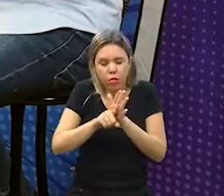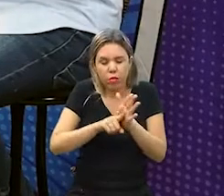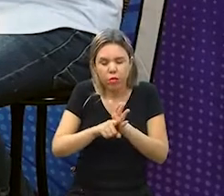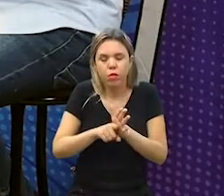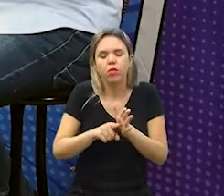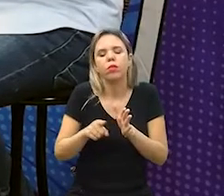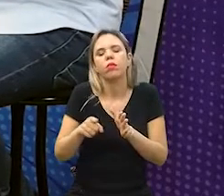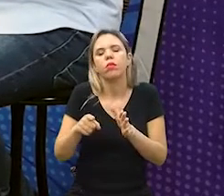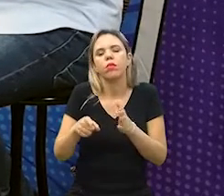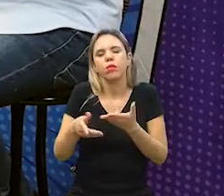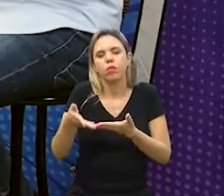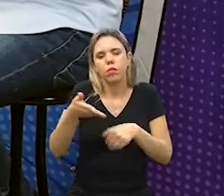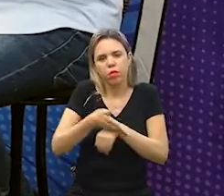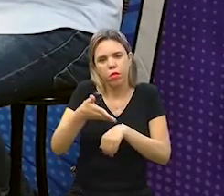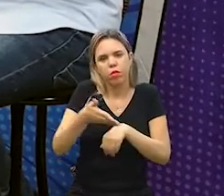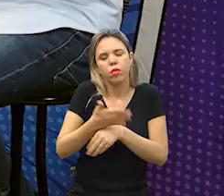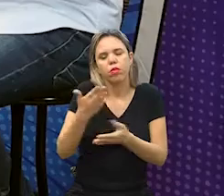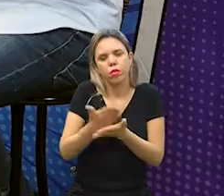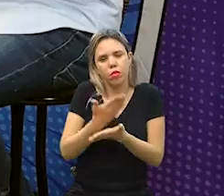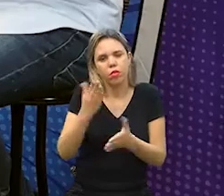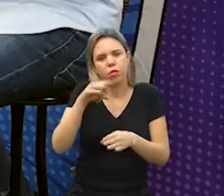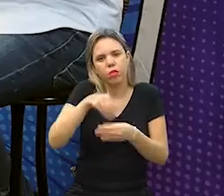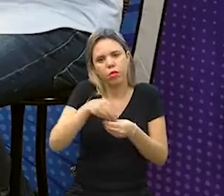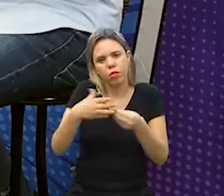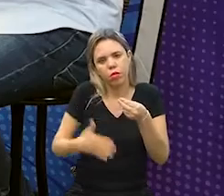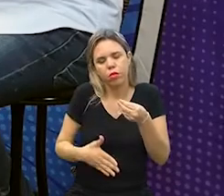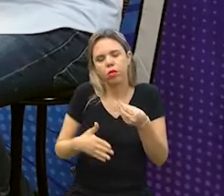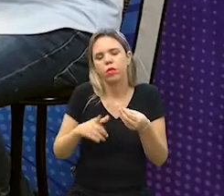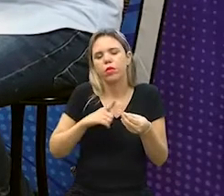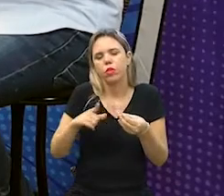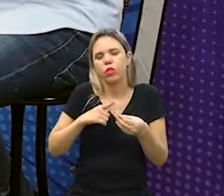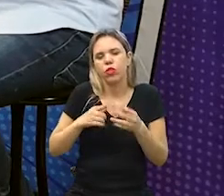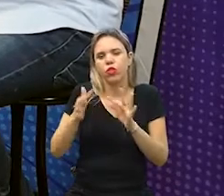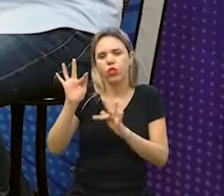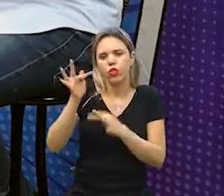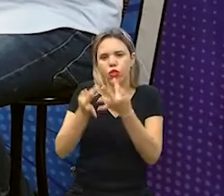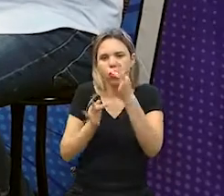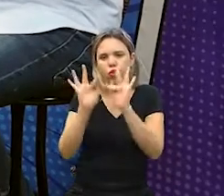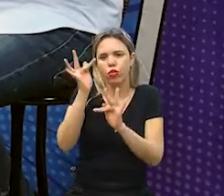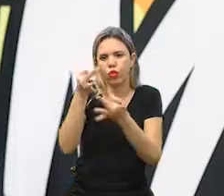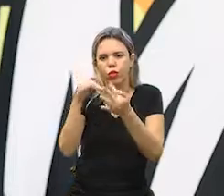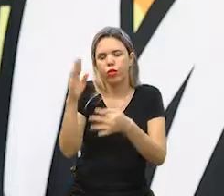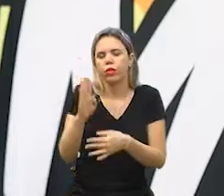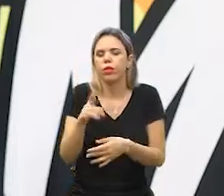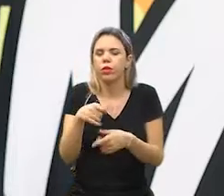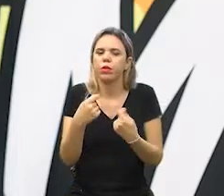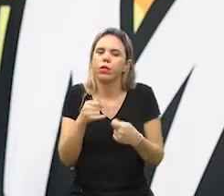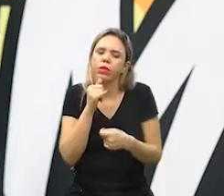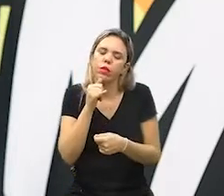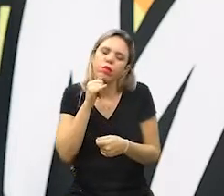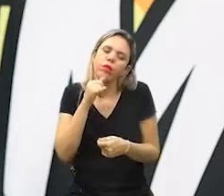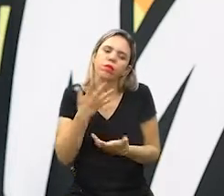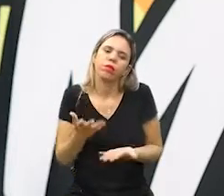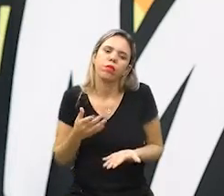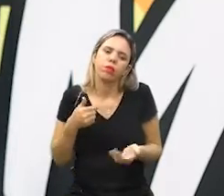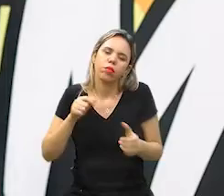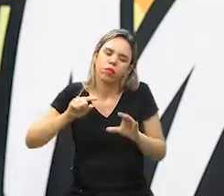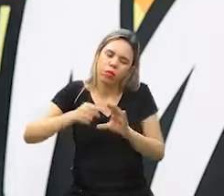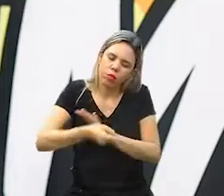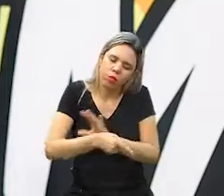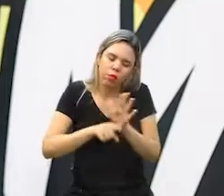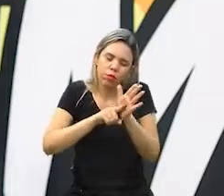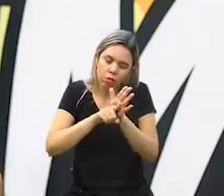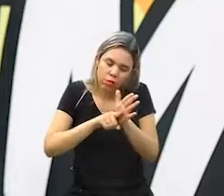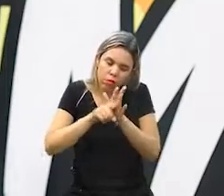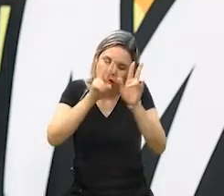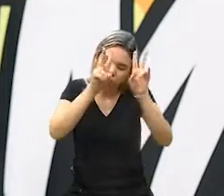pesquisa envolvida na sua obra, né? Porque tem o folclore brasileiro, então você precisa ali se aprofundar